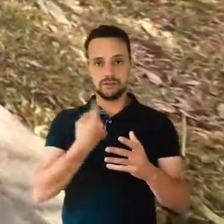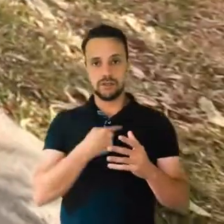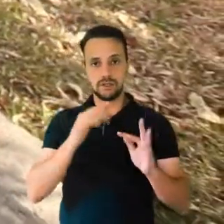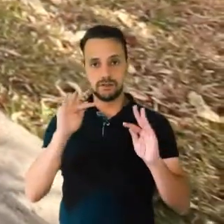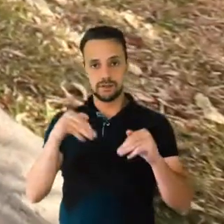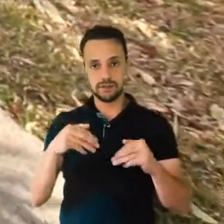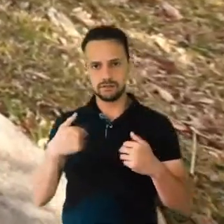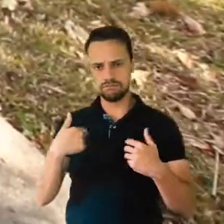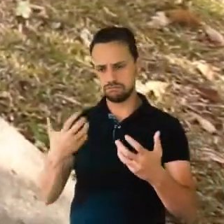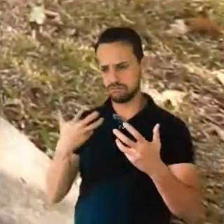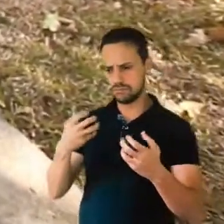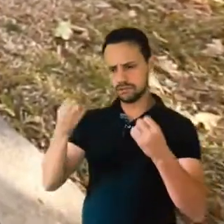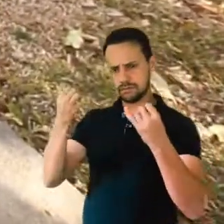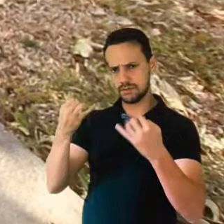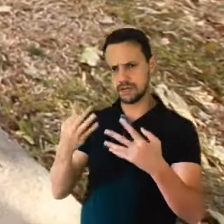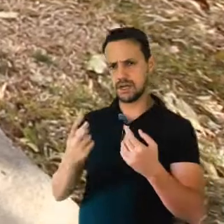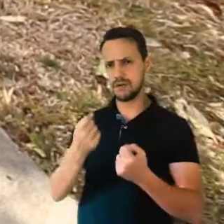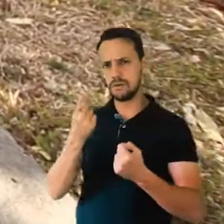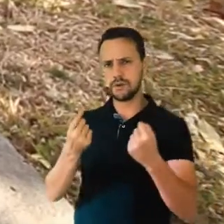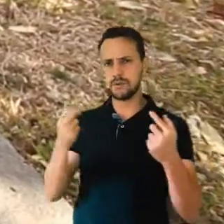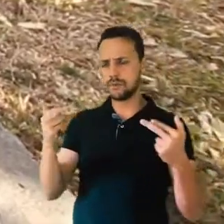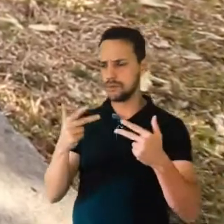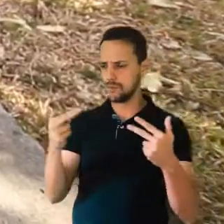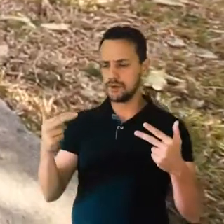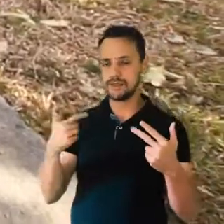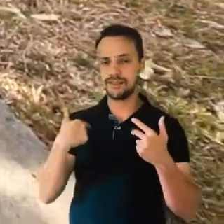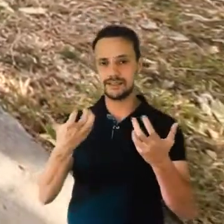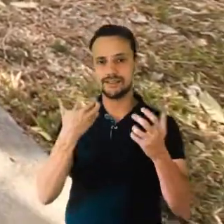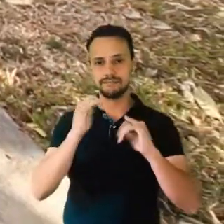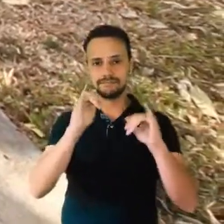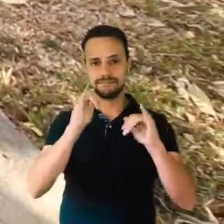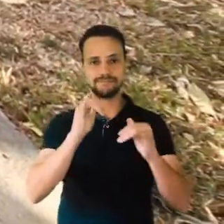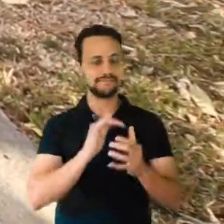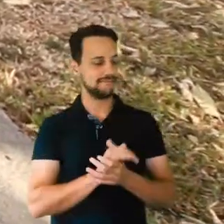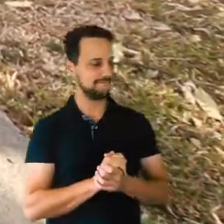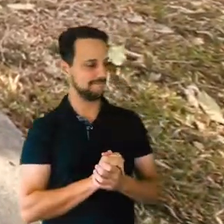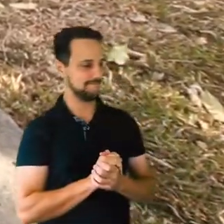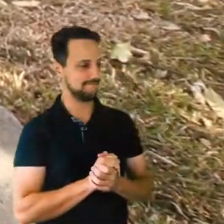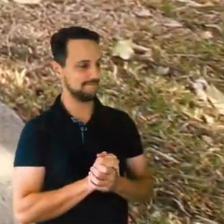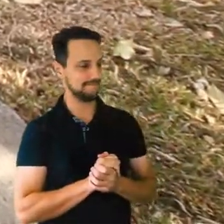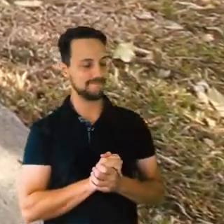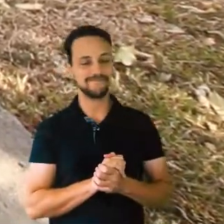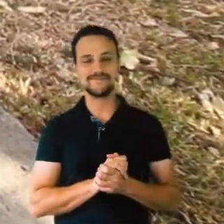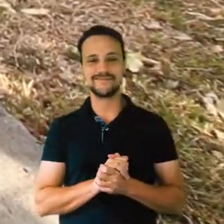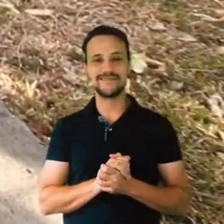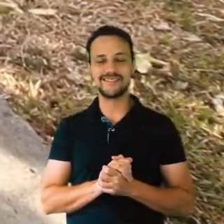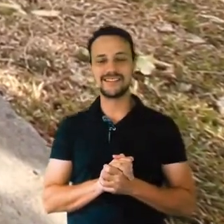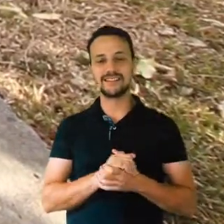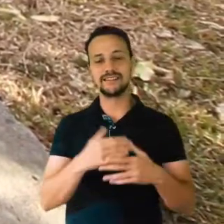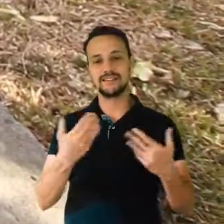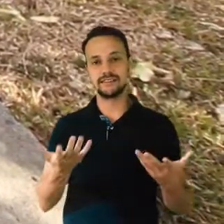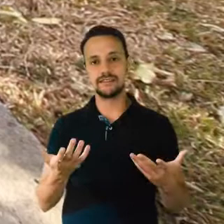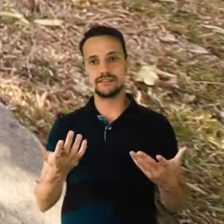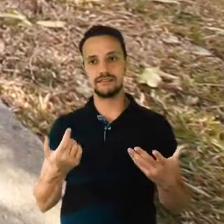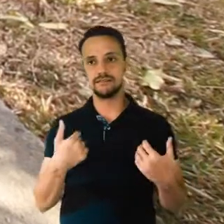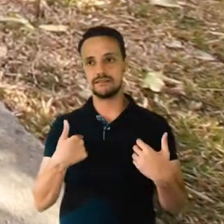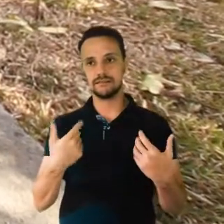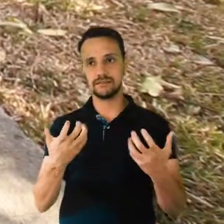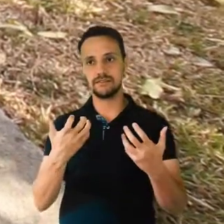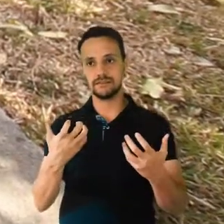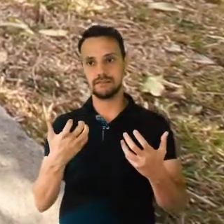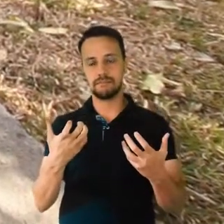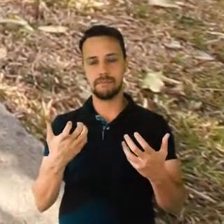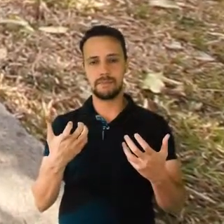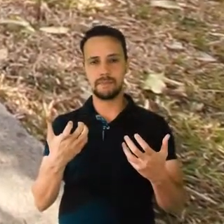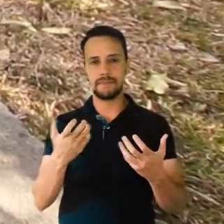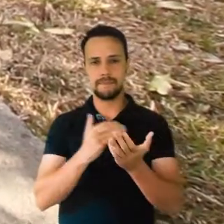nossa entrevista, tem mais alguma coisa que você gostaria de deixar aqui registrado no TV ADFIP? Olha, eu já